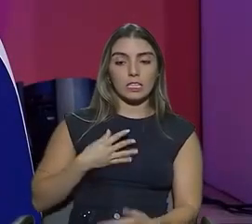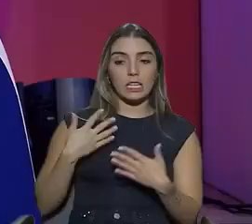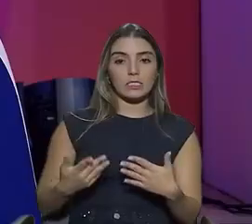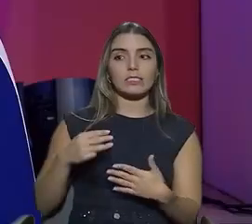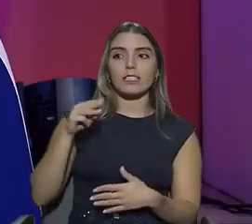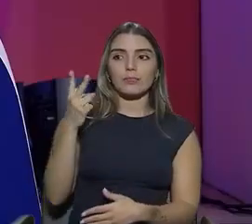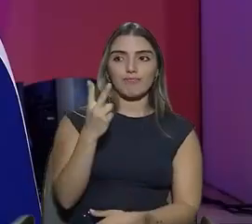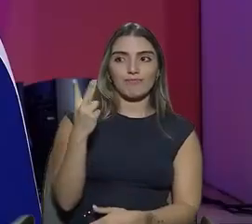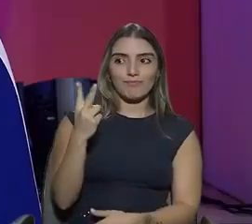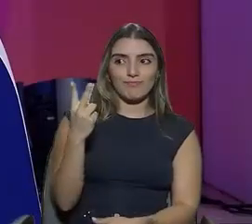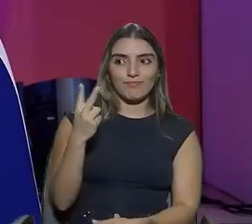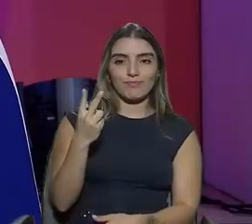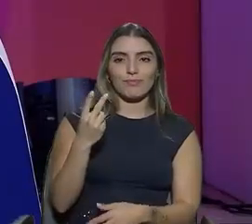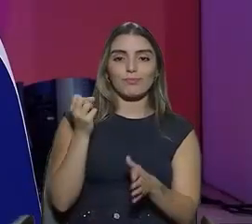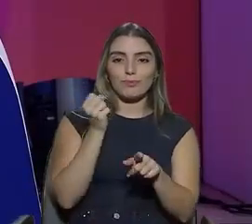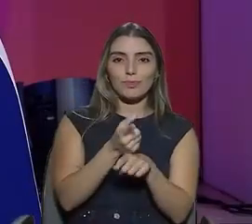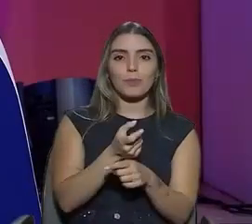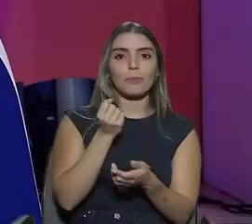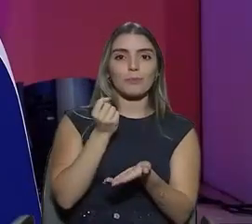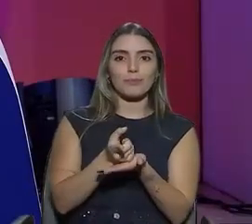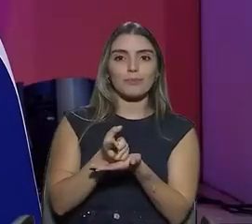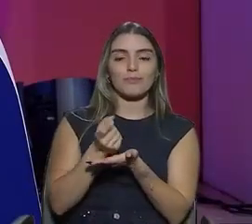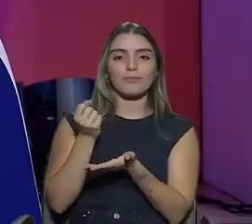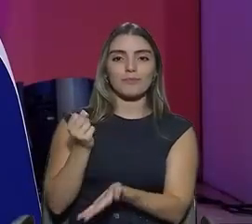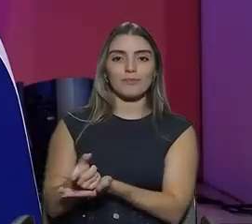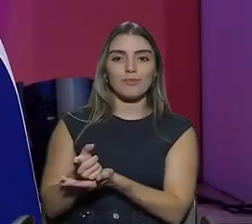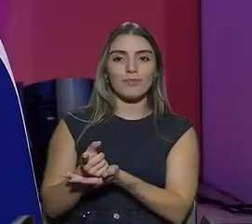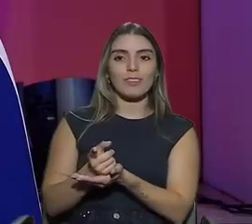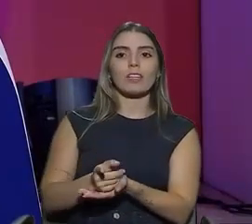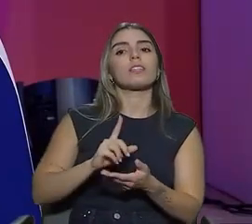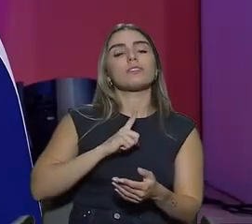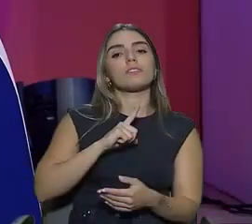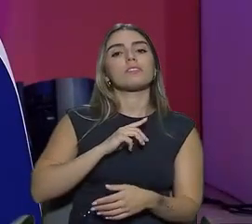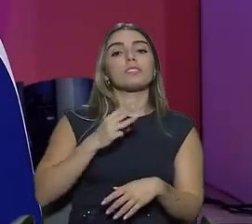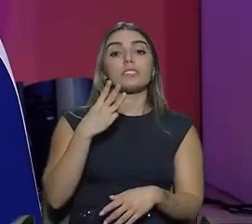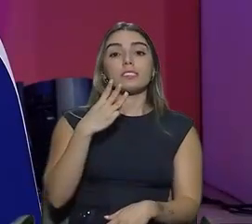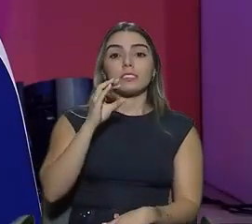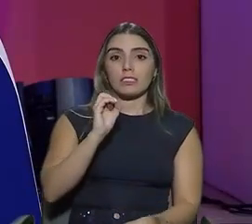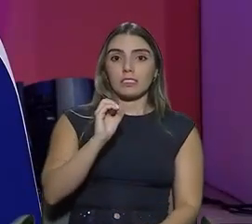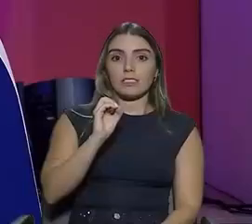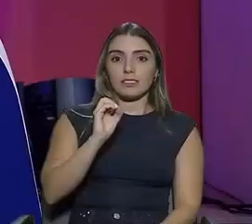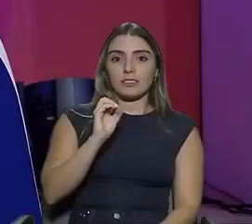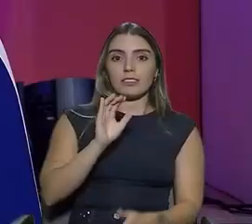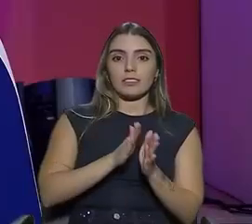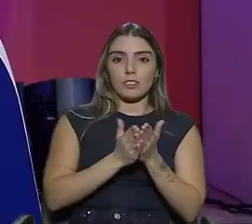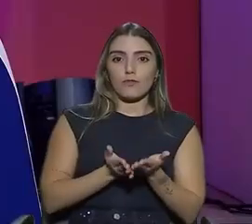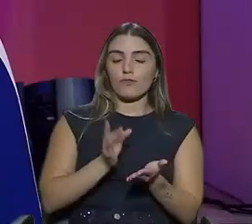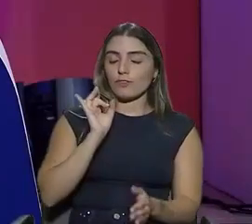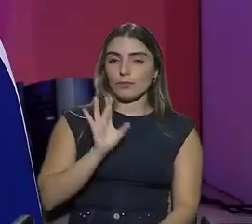também comprou, e eu tinha, tipo, 30 exemplares do meu livro, feito de papelão,